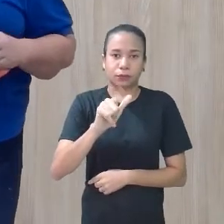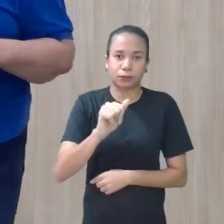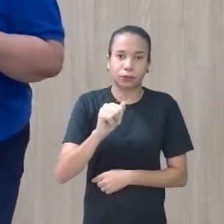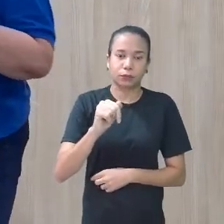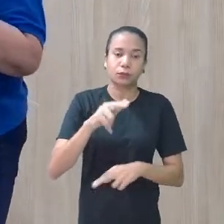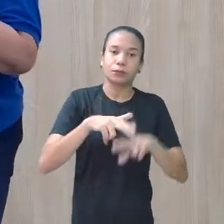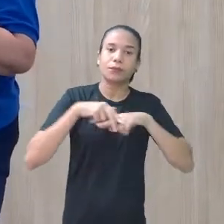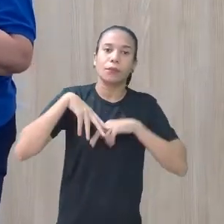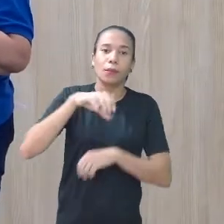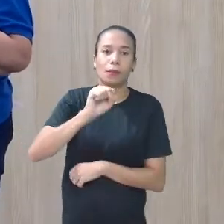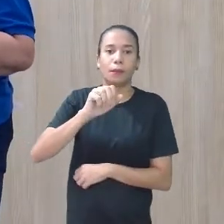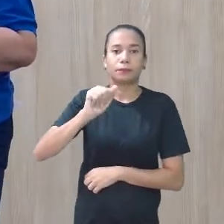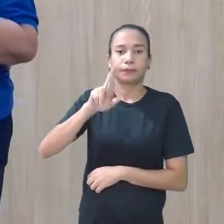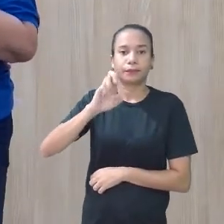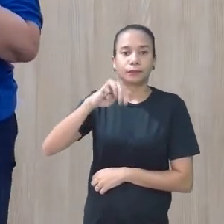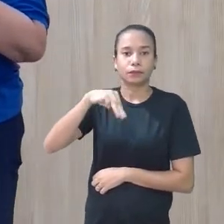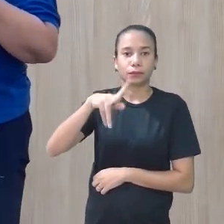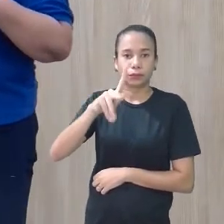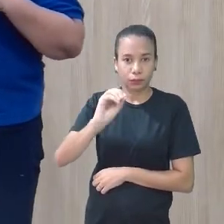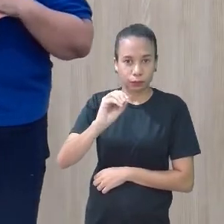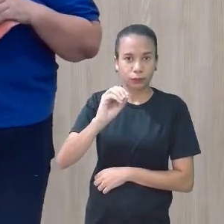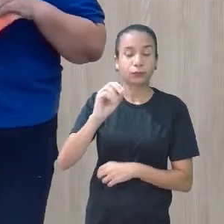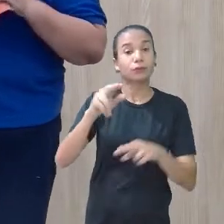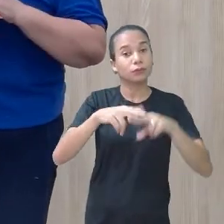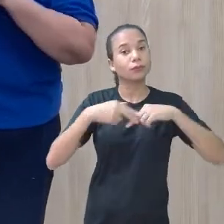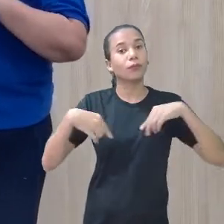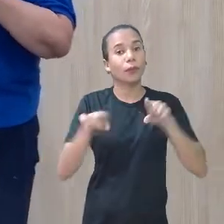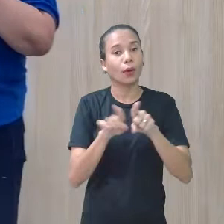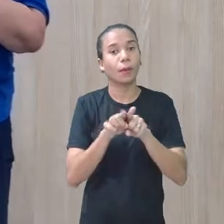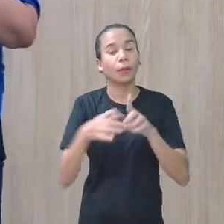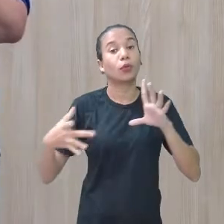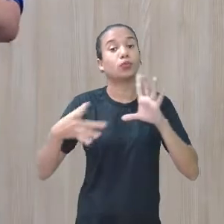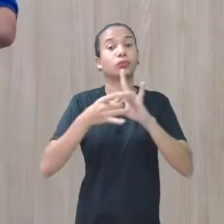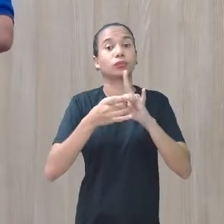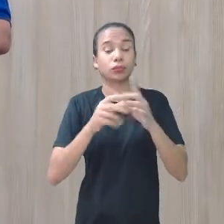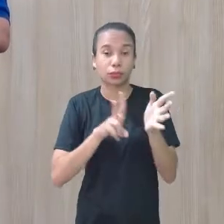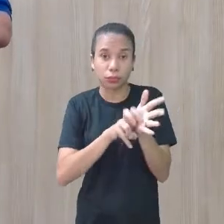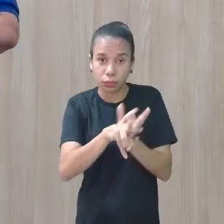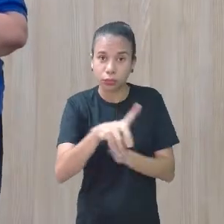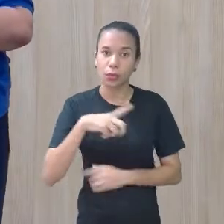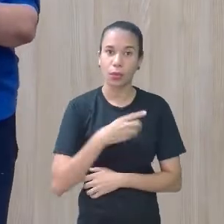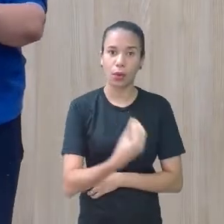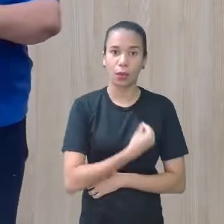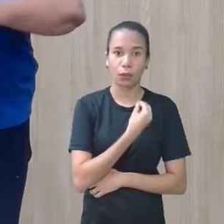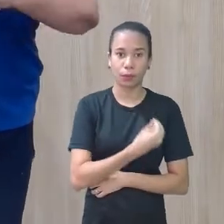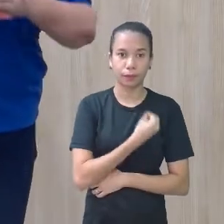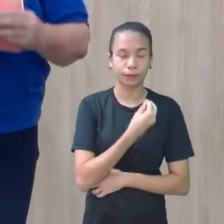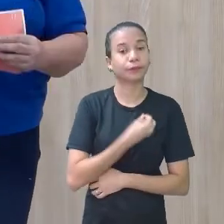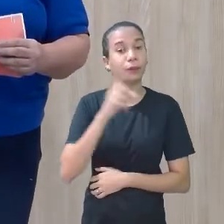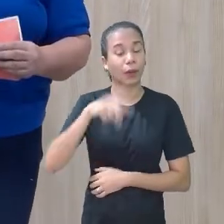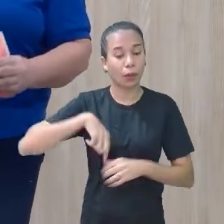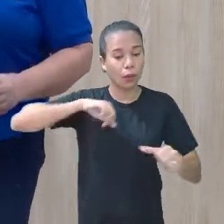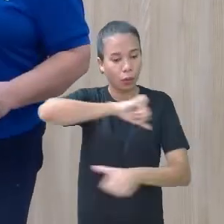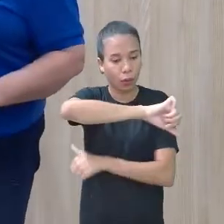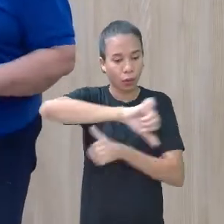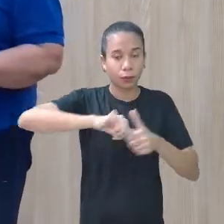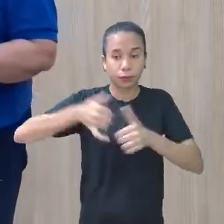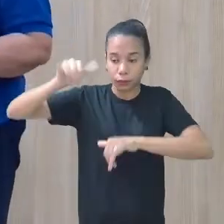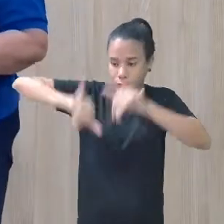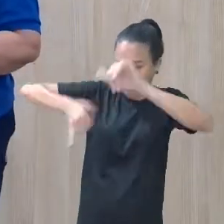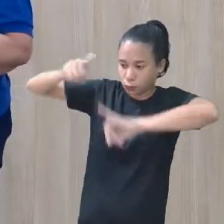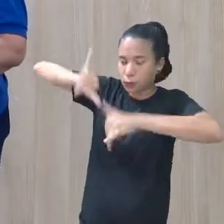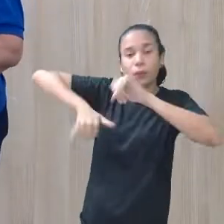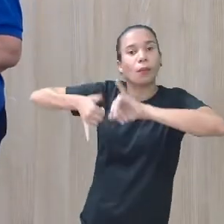sarampo. Tomamos também isso com vírus vivos atenuados, ou seja, que foi trabalhado em